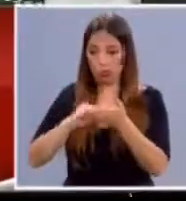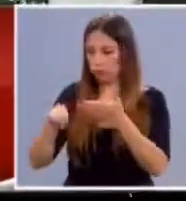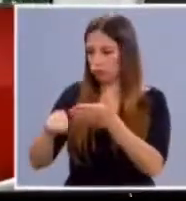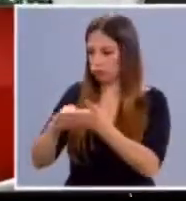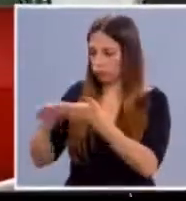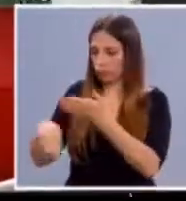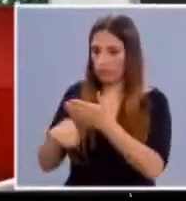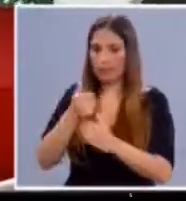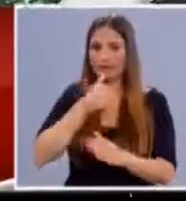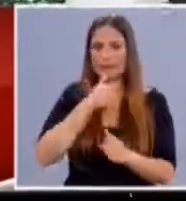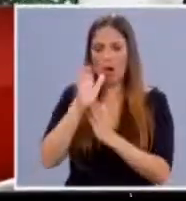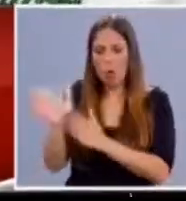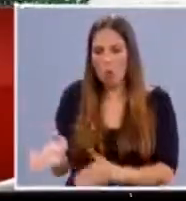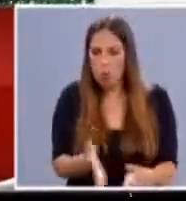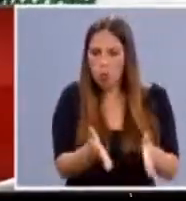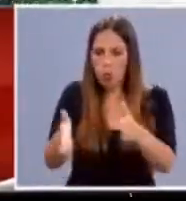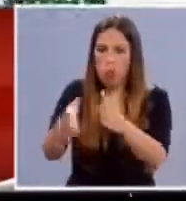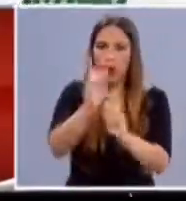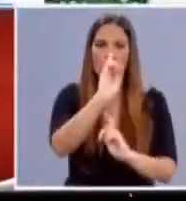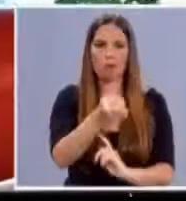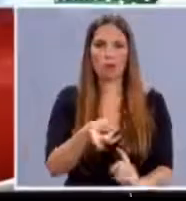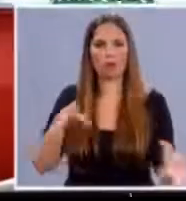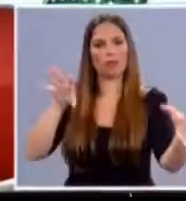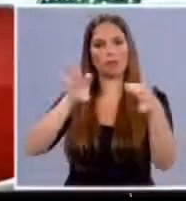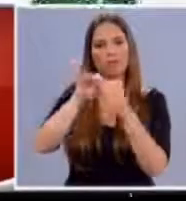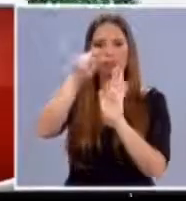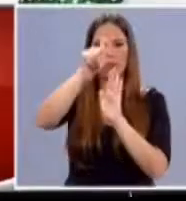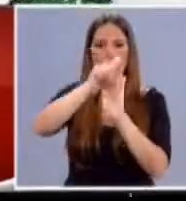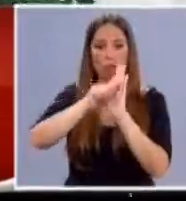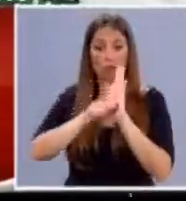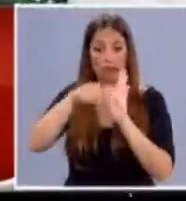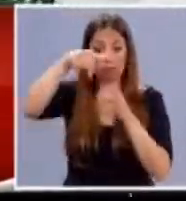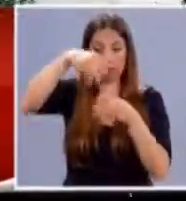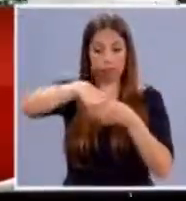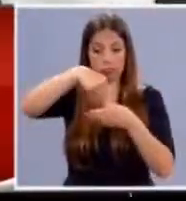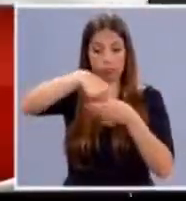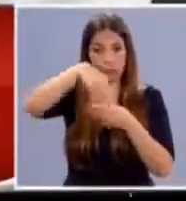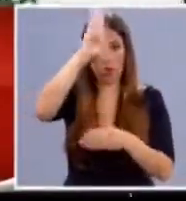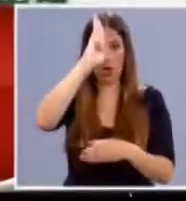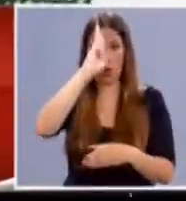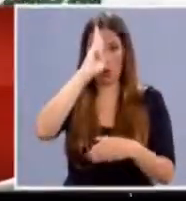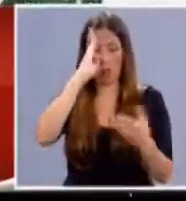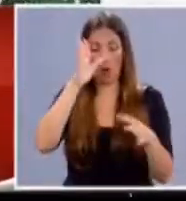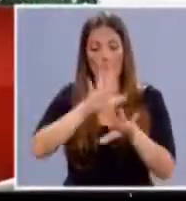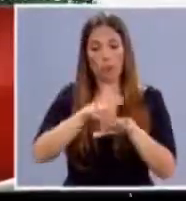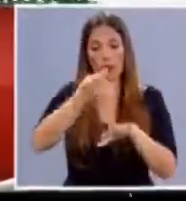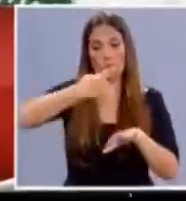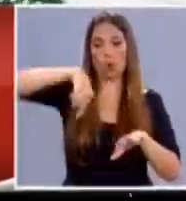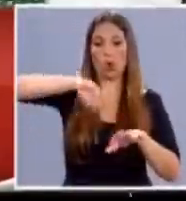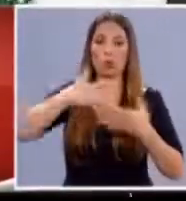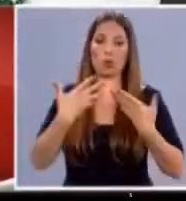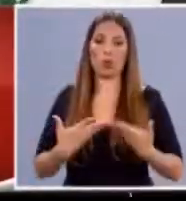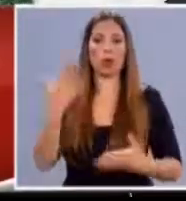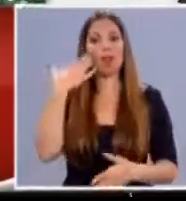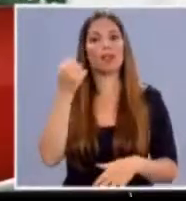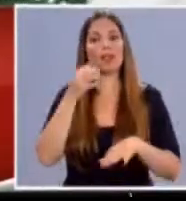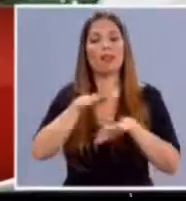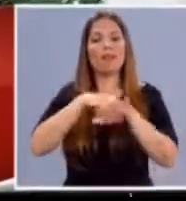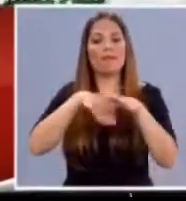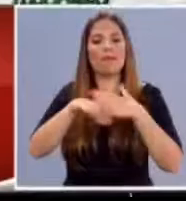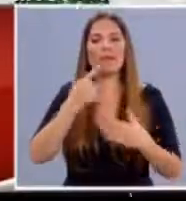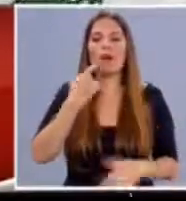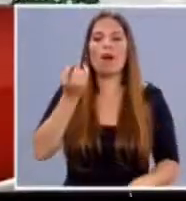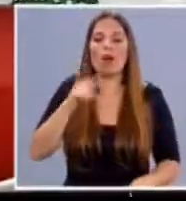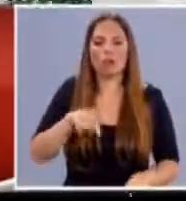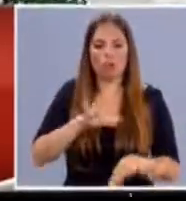seguir, balizados dentro do nosso estatuto. E é isso que aqui estamos a fazer, é isso que mais uma vez